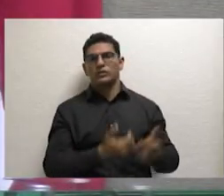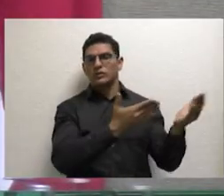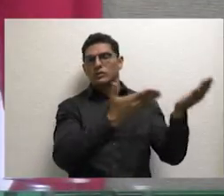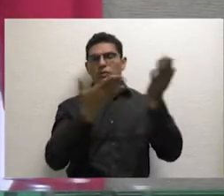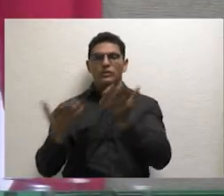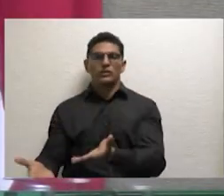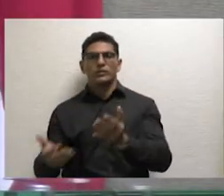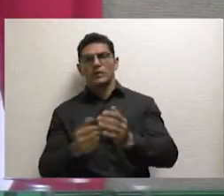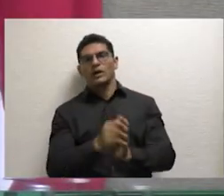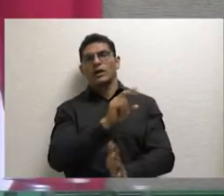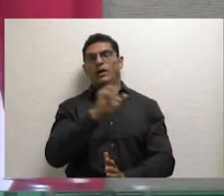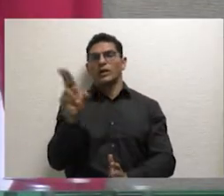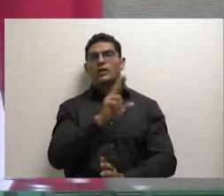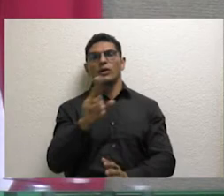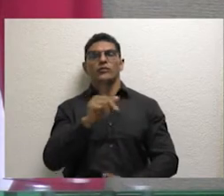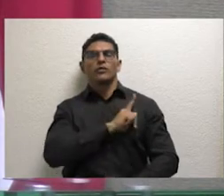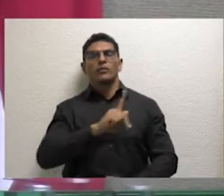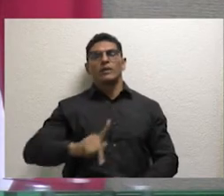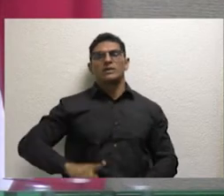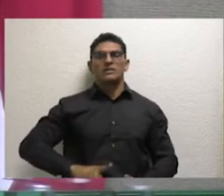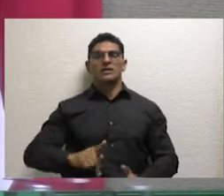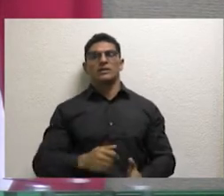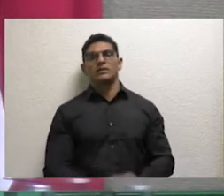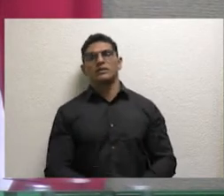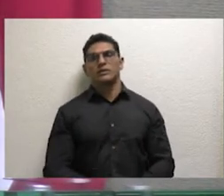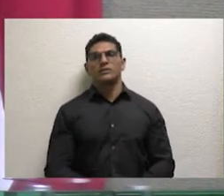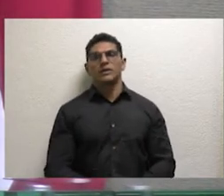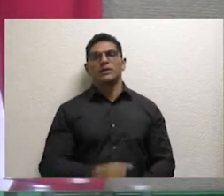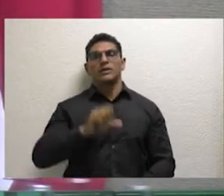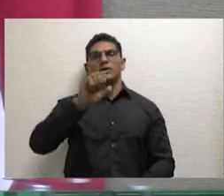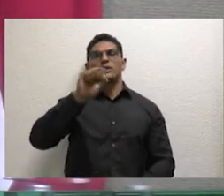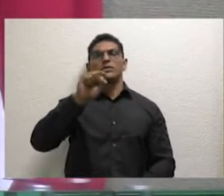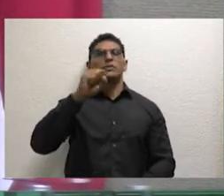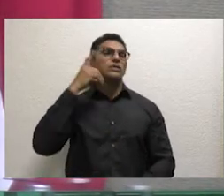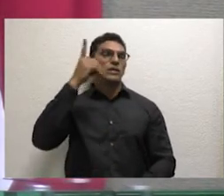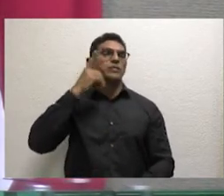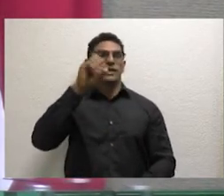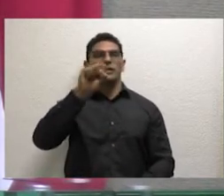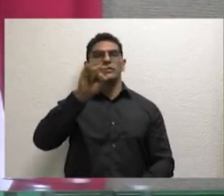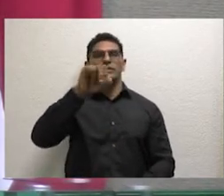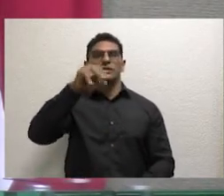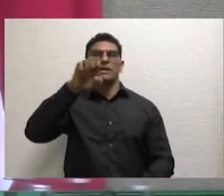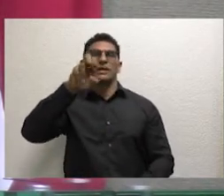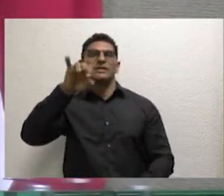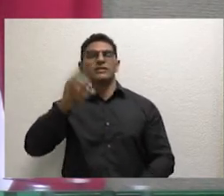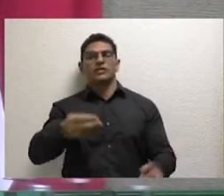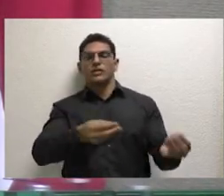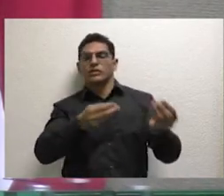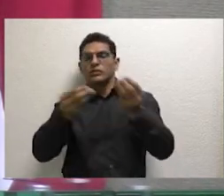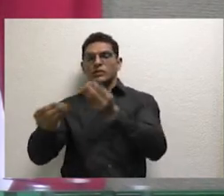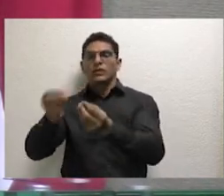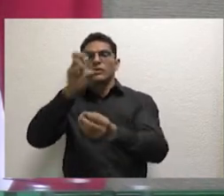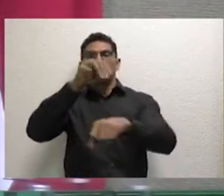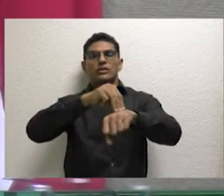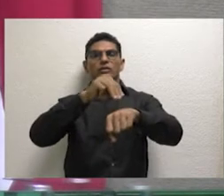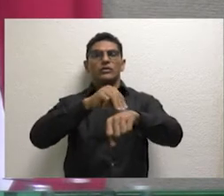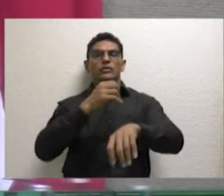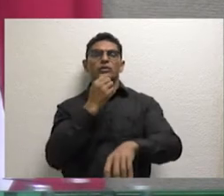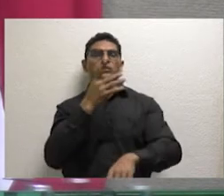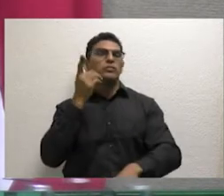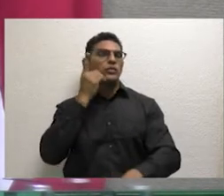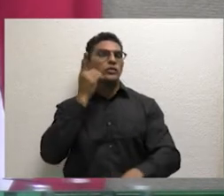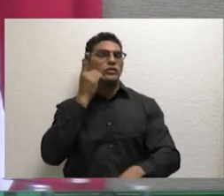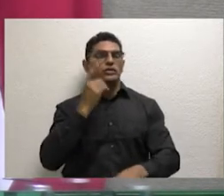em nome do presidente e do Sinésio Campos que cedeu esses cinco minutos para a gente quero dar um bom dia e